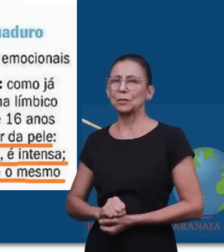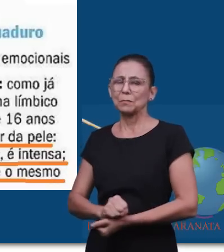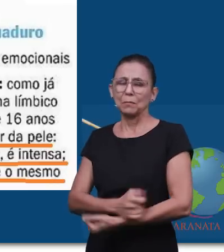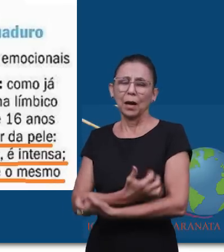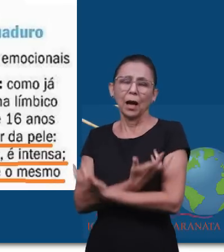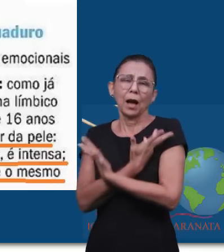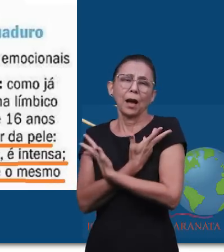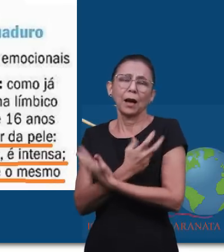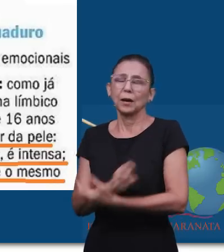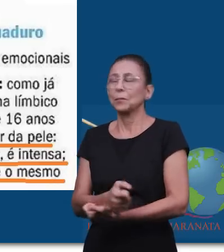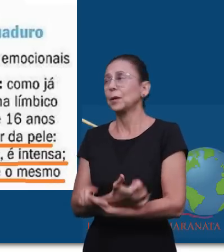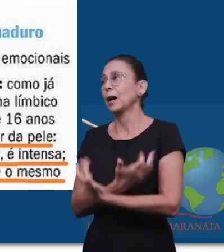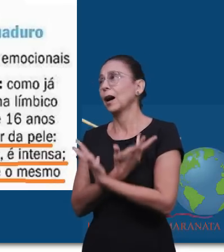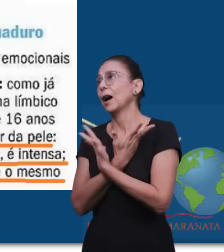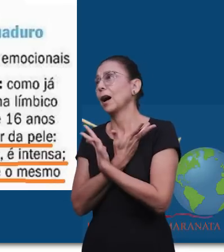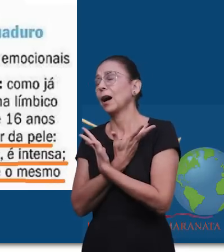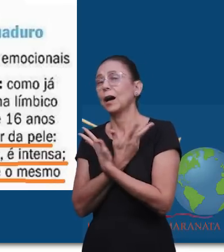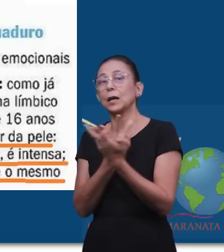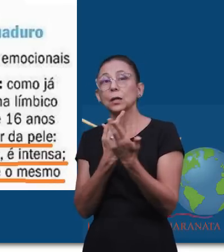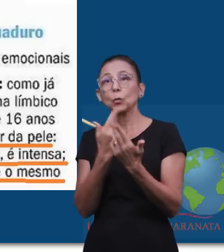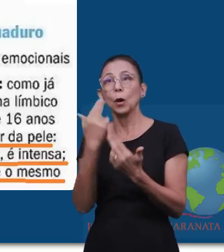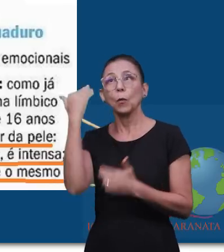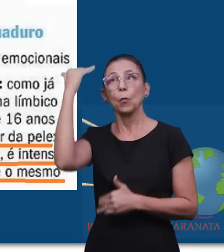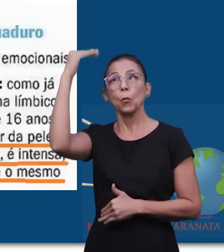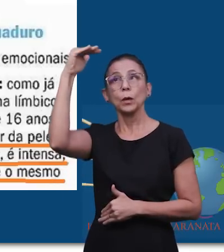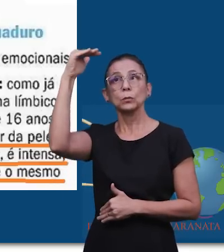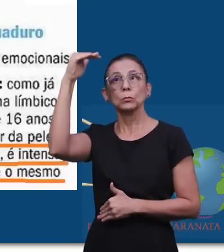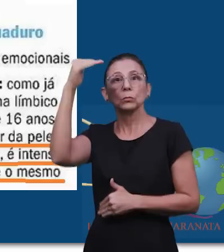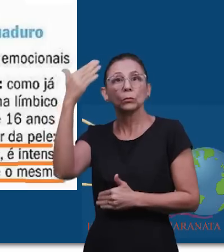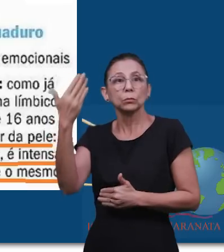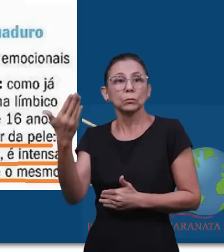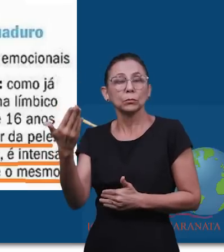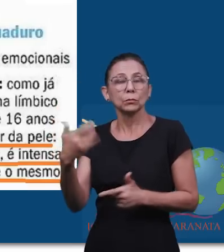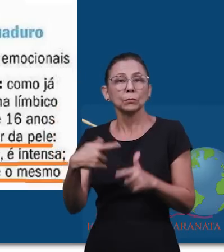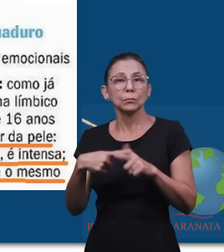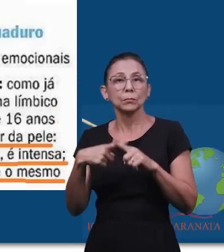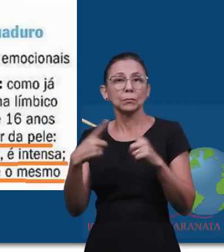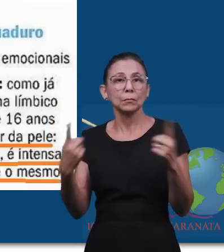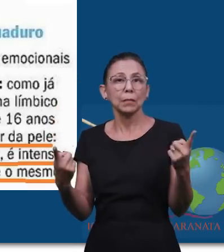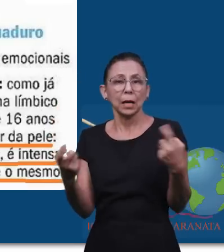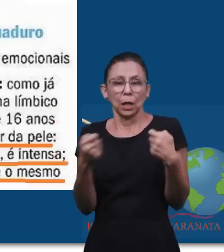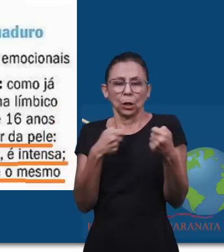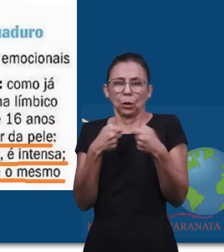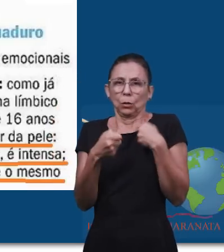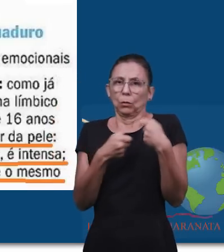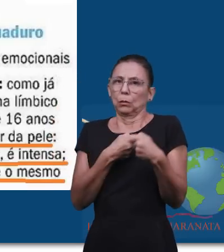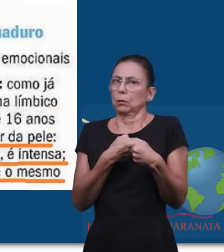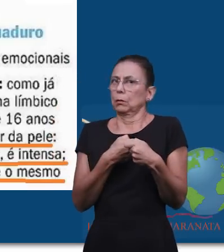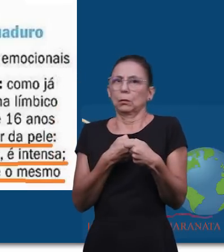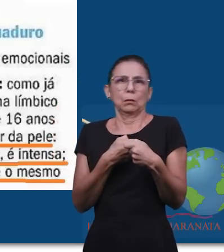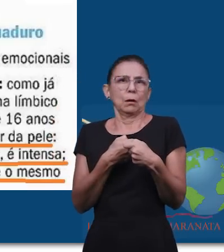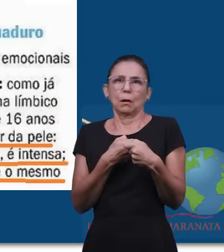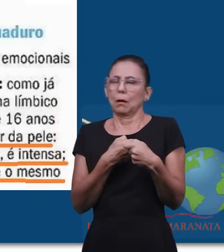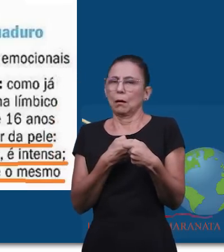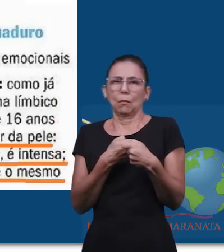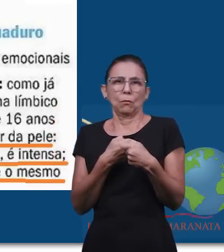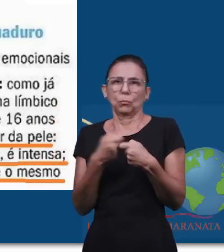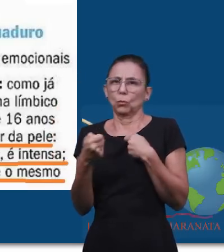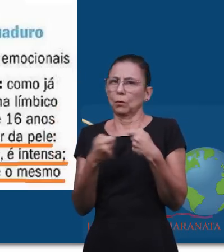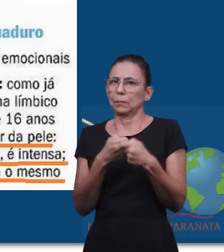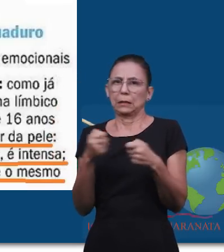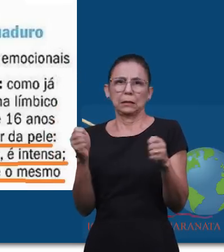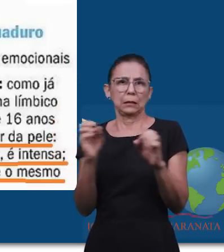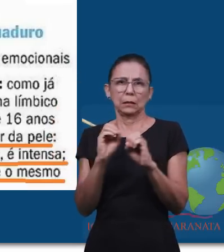emoções intensamente, como a de um adulto, mas que não domina seus sentimentos, como de um